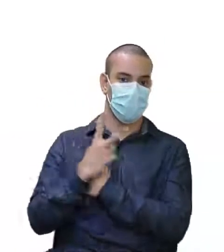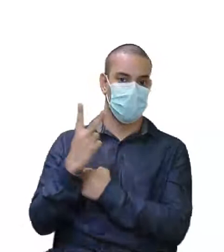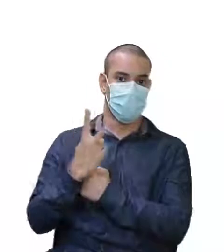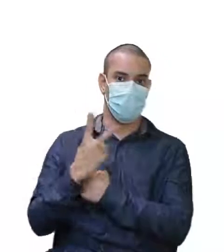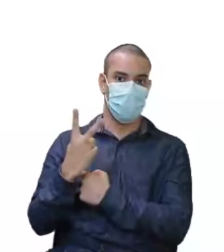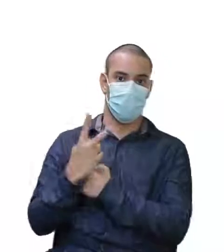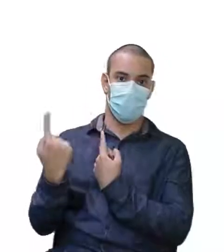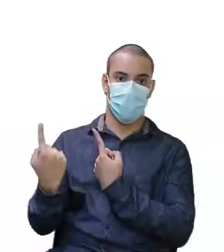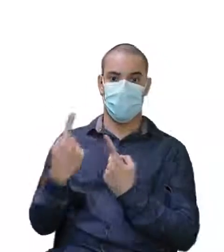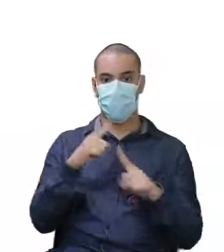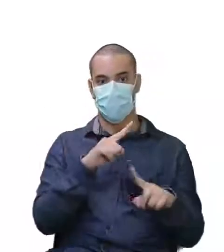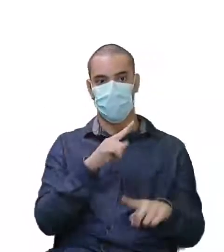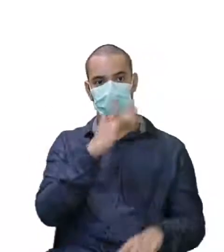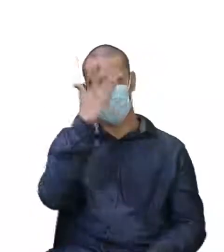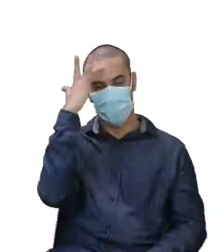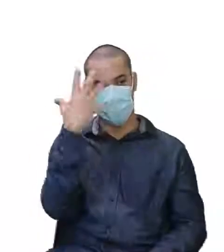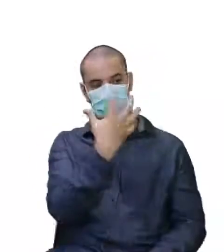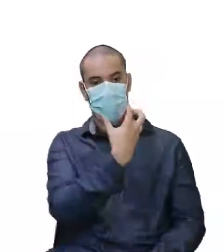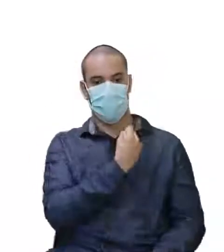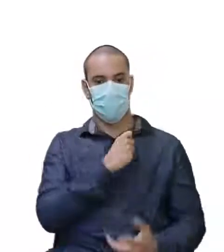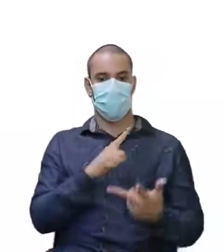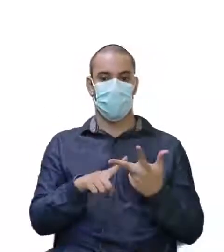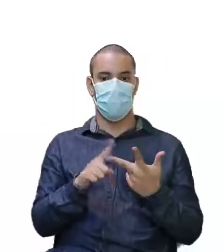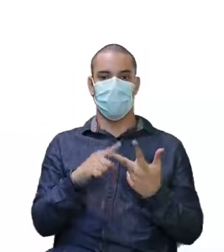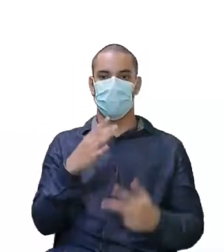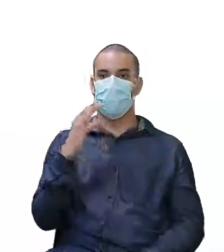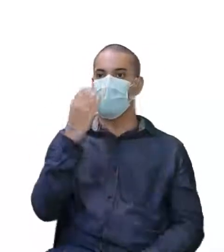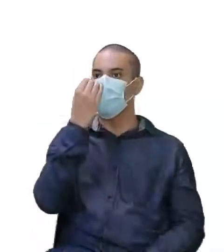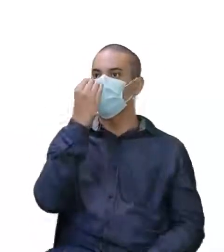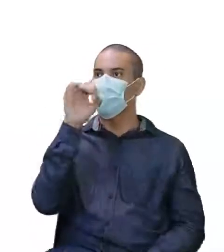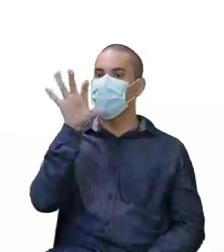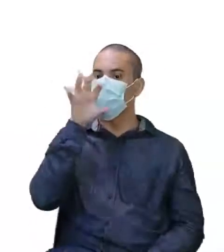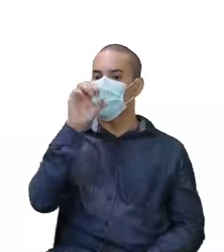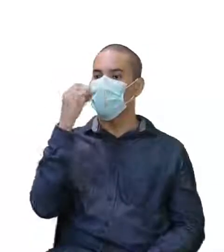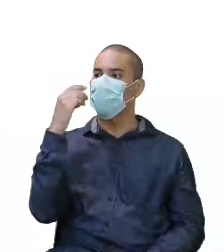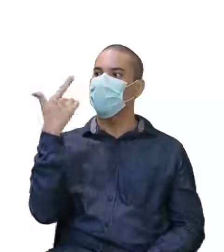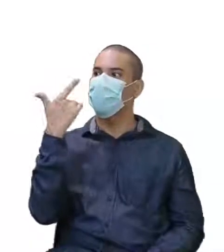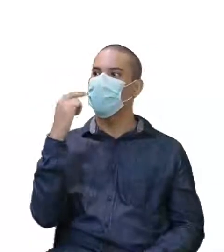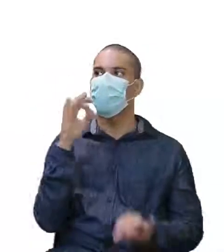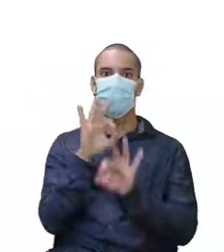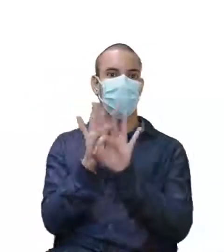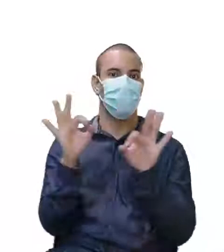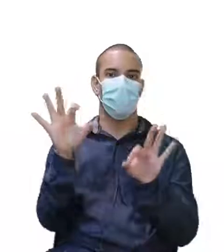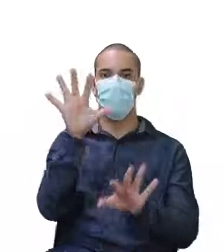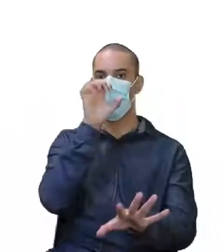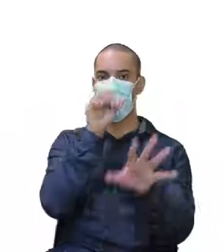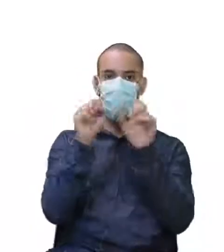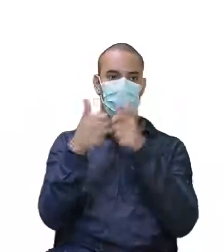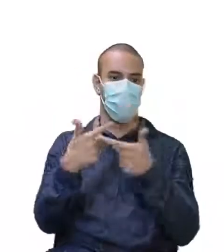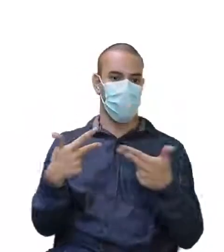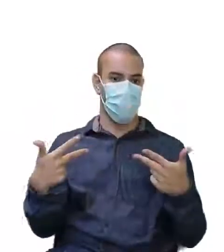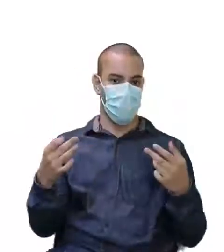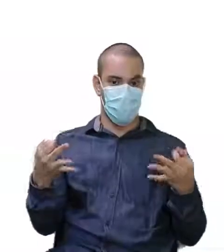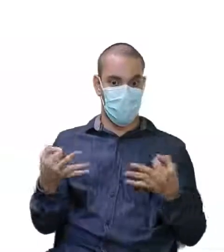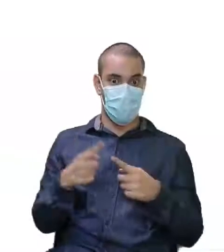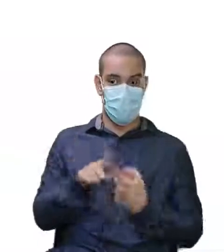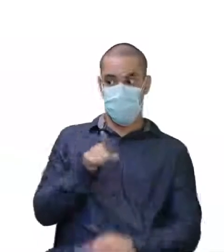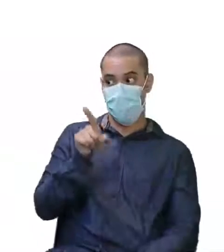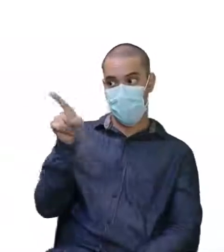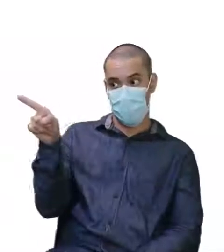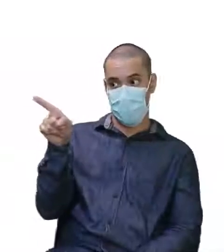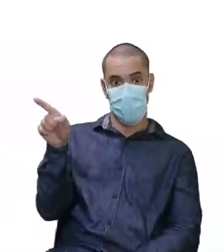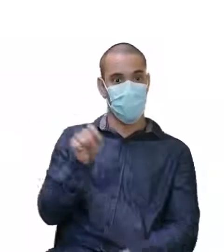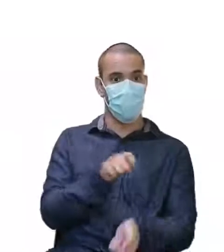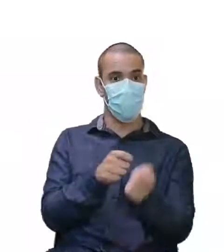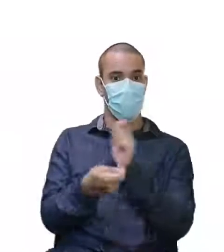predadores e oxigenação ideal para a sobrevivência. Olha que interessante. Então, para esse ser vivo, é um